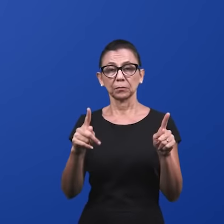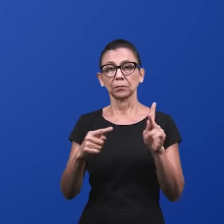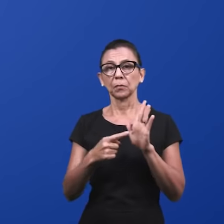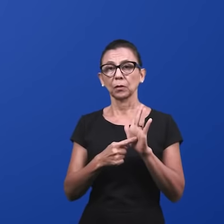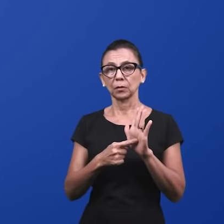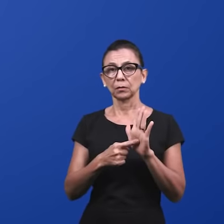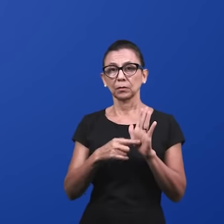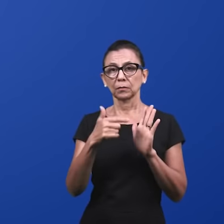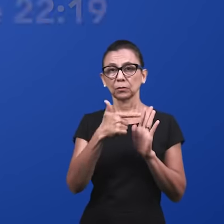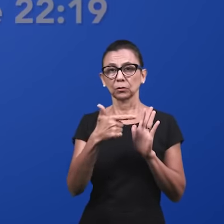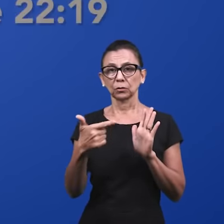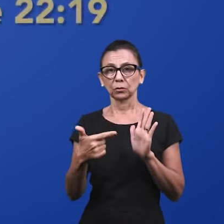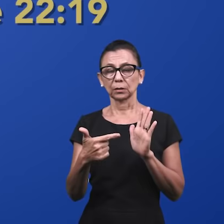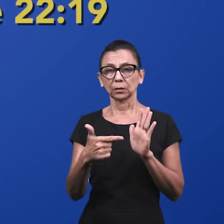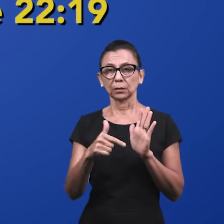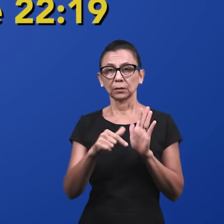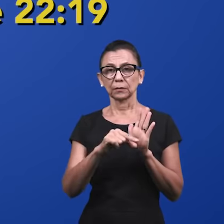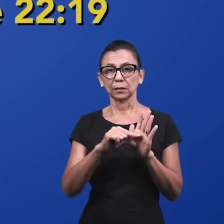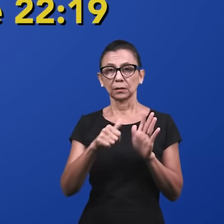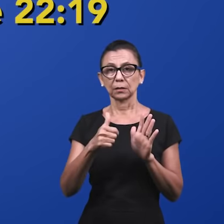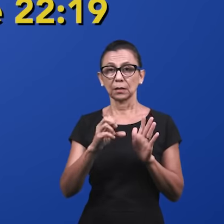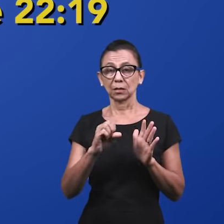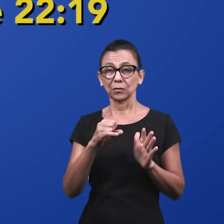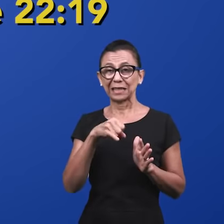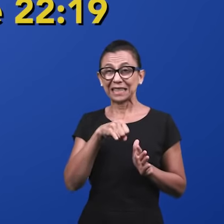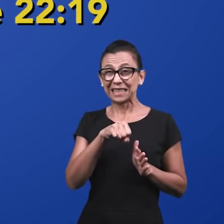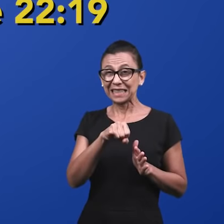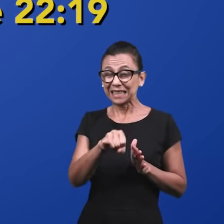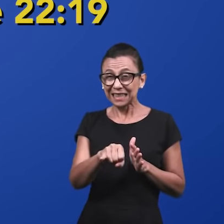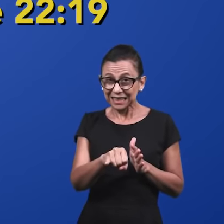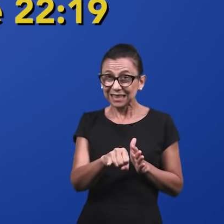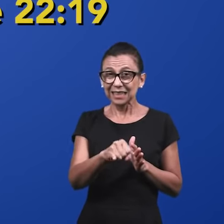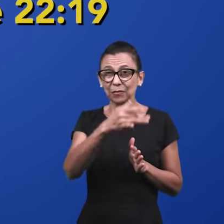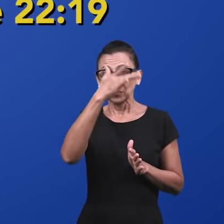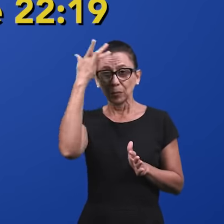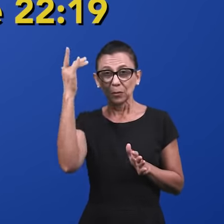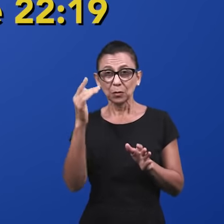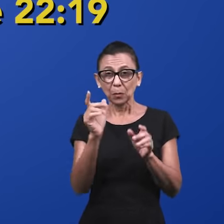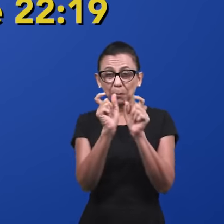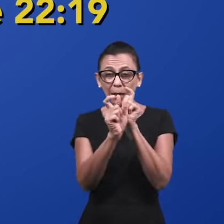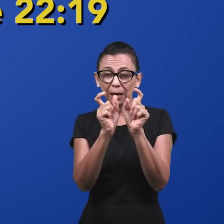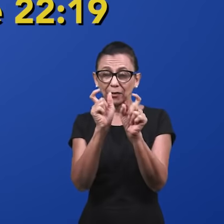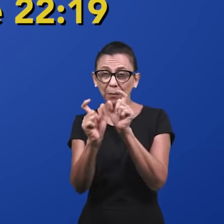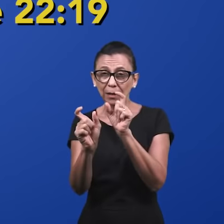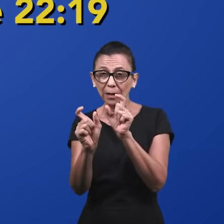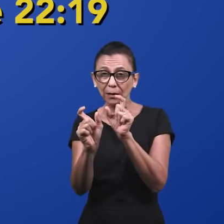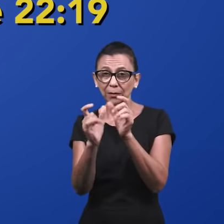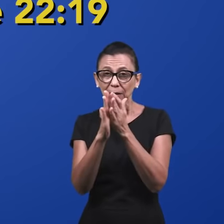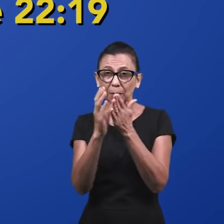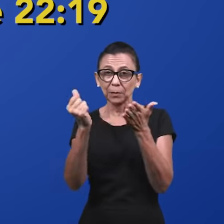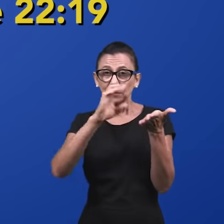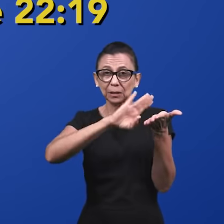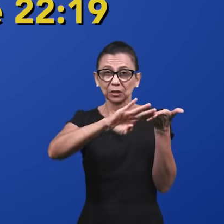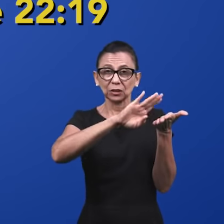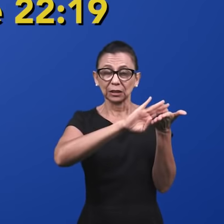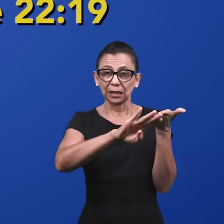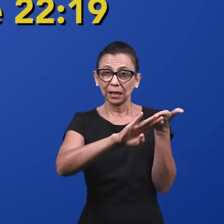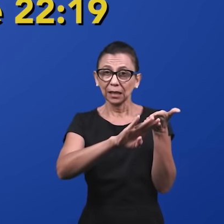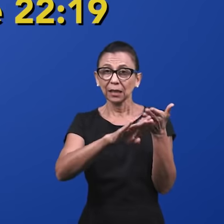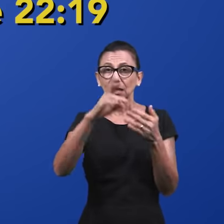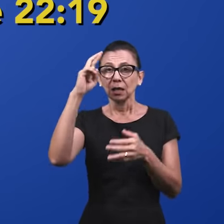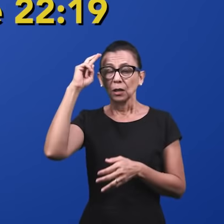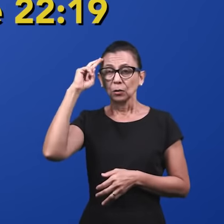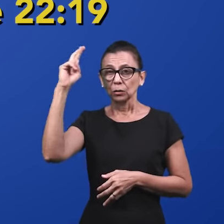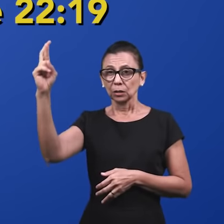Apocalipse 22:19, e se alguém tirar qualquer palavra do livro desta profecia, Deus tirará a sua parte do livro da